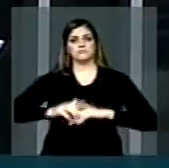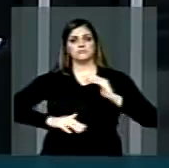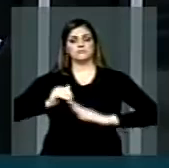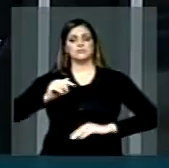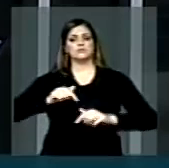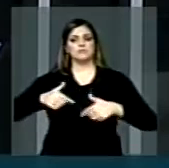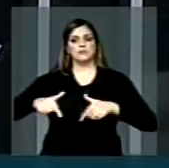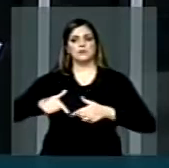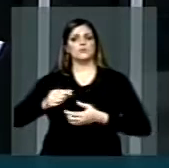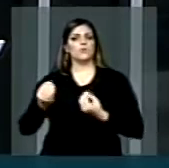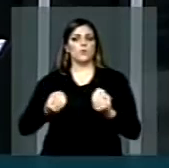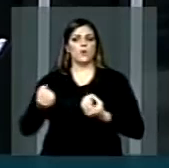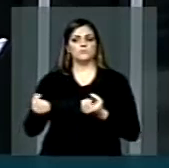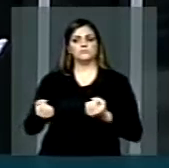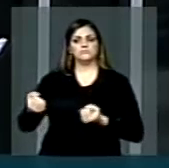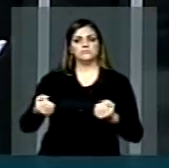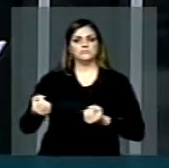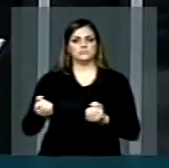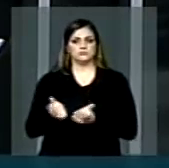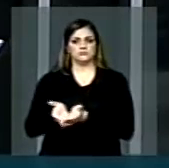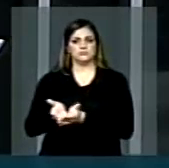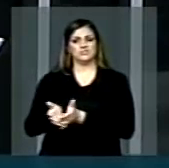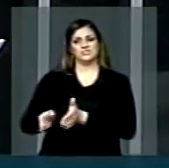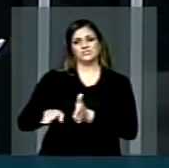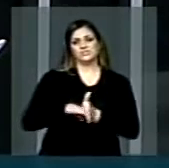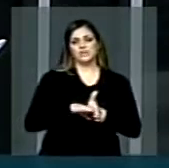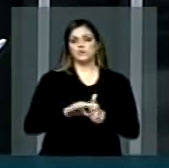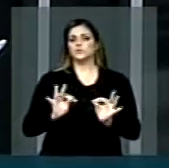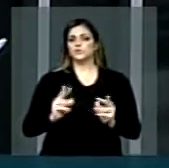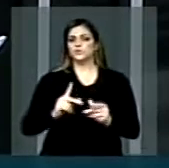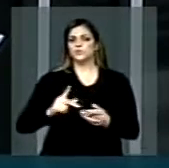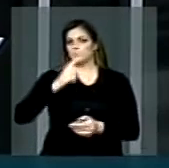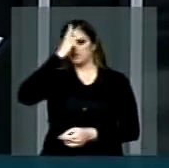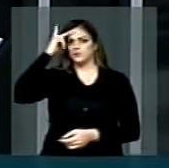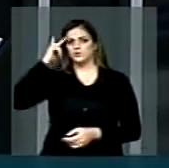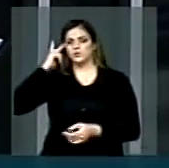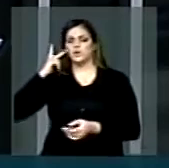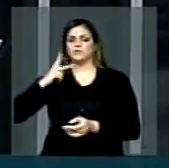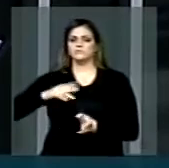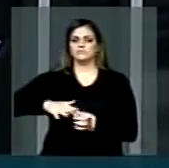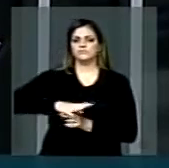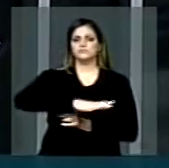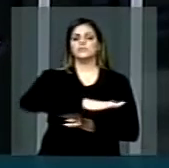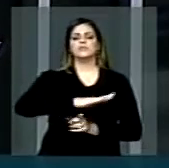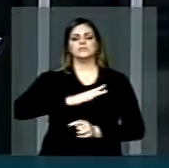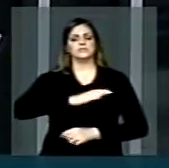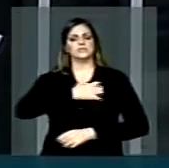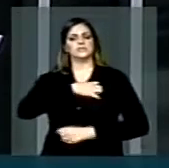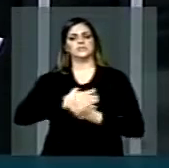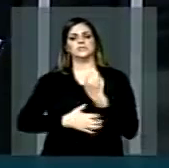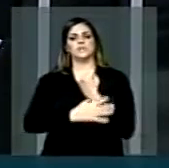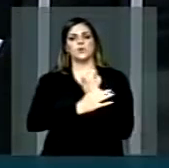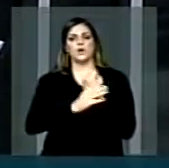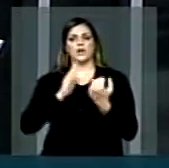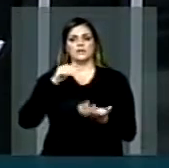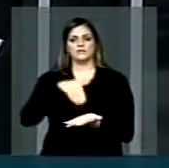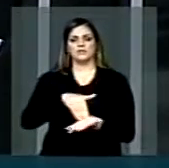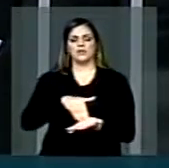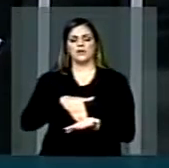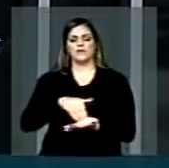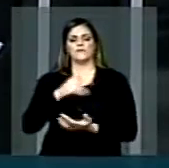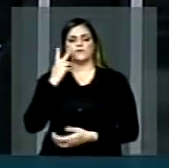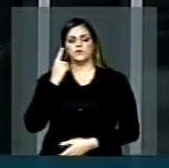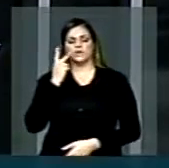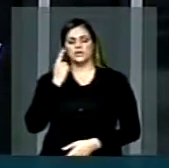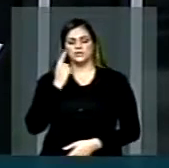de forma que, depois de atracado, suas mercadorias e passageiros pudessem ser transportados a salvo até o cais do porto de